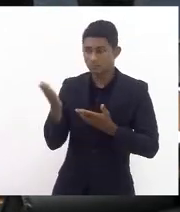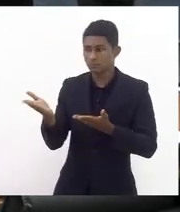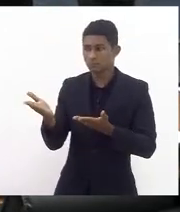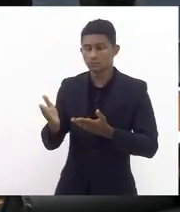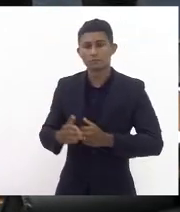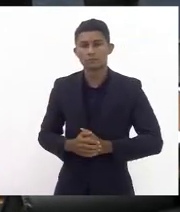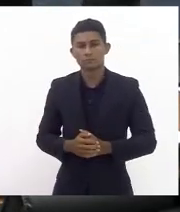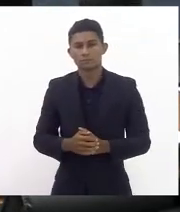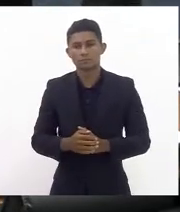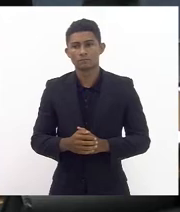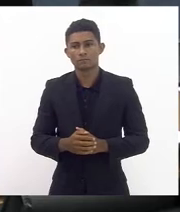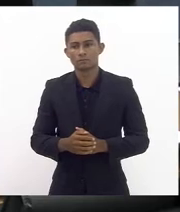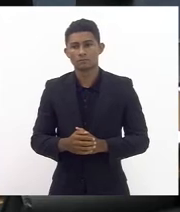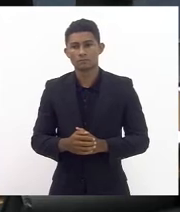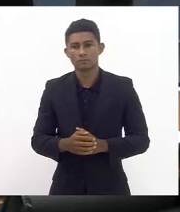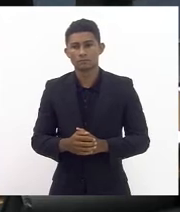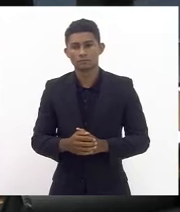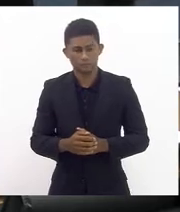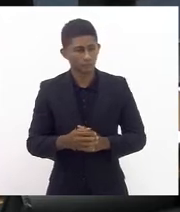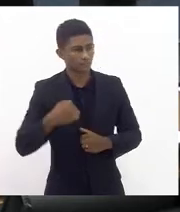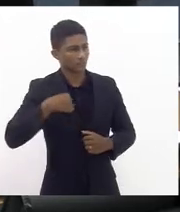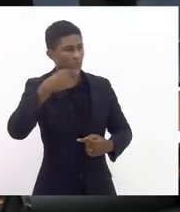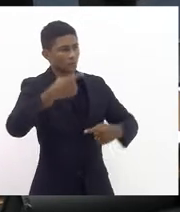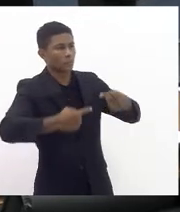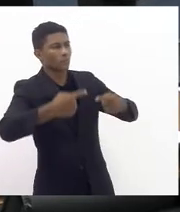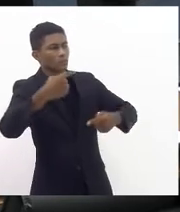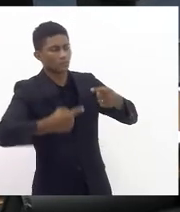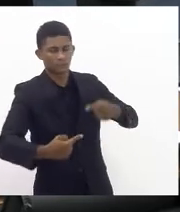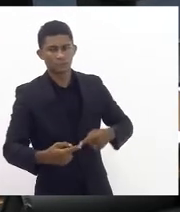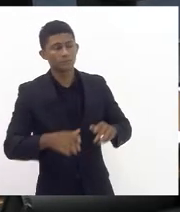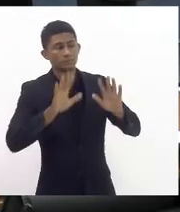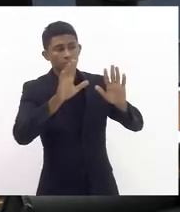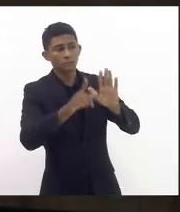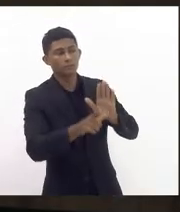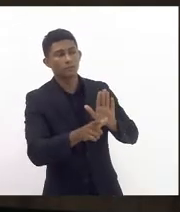presidente, antes de discutir,